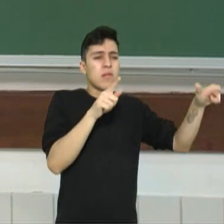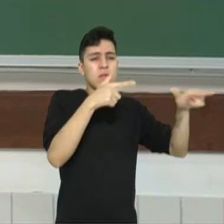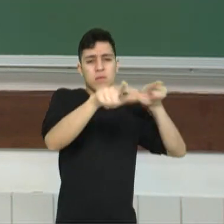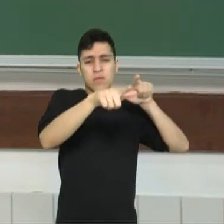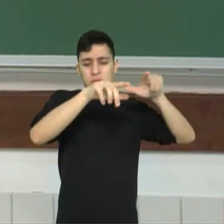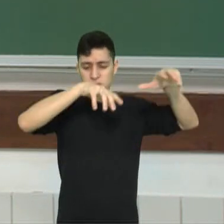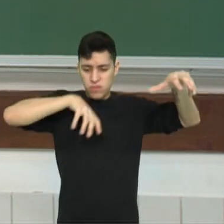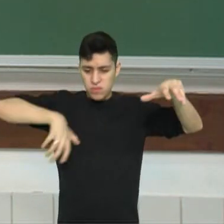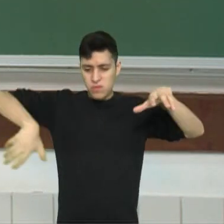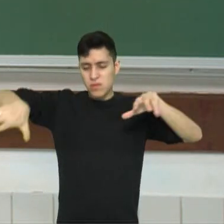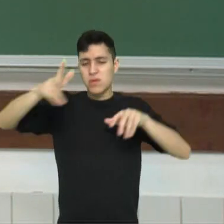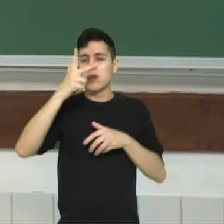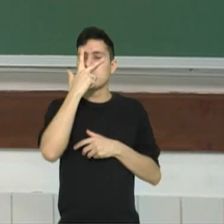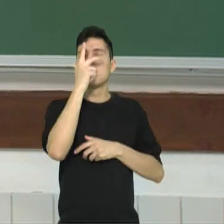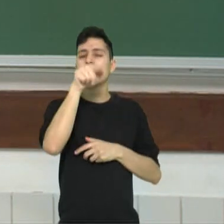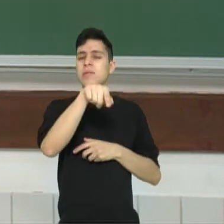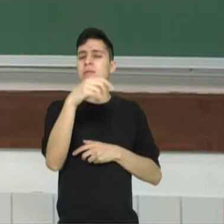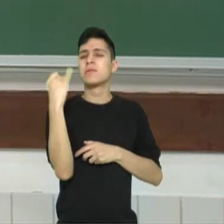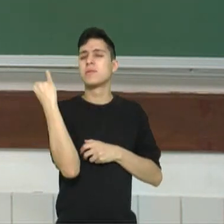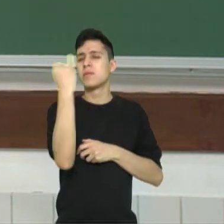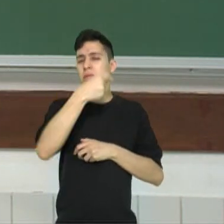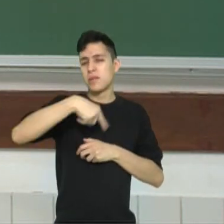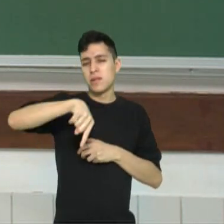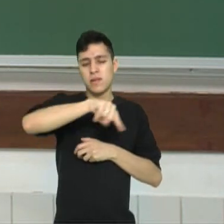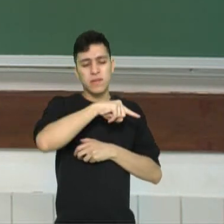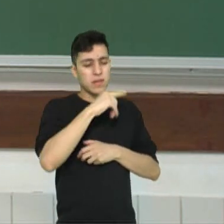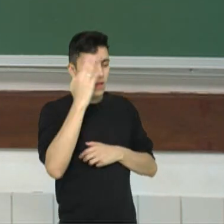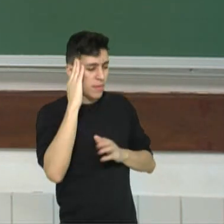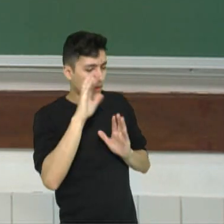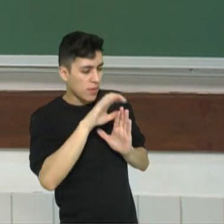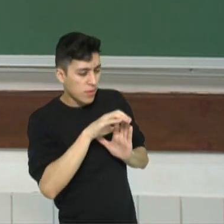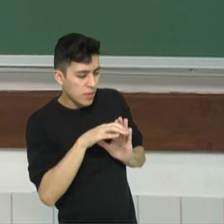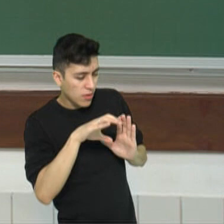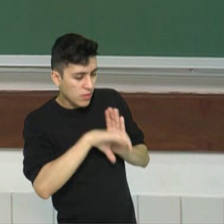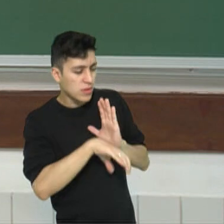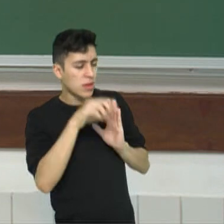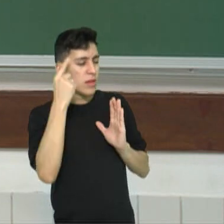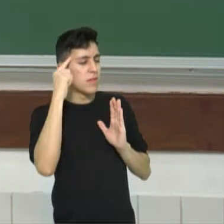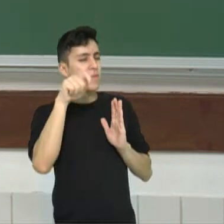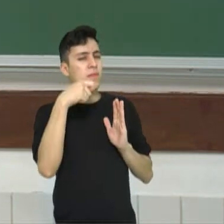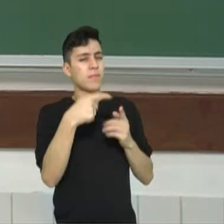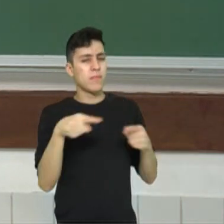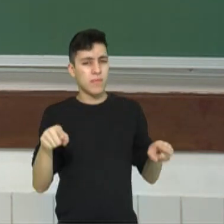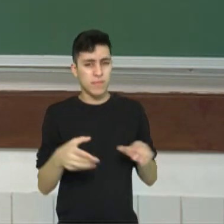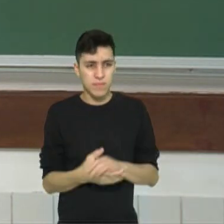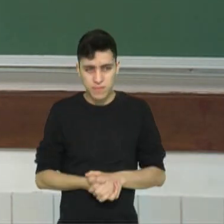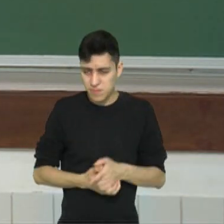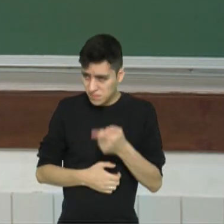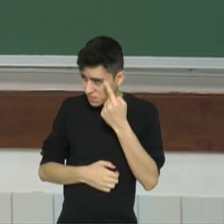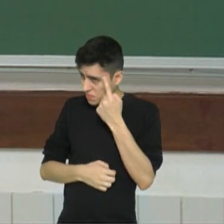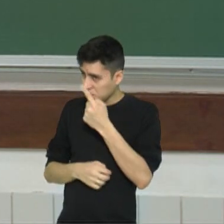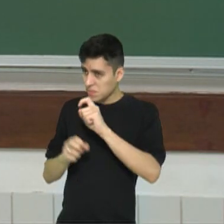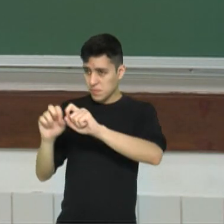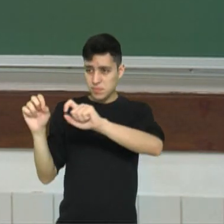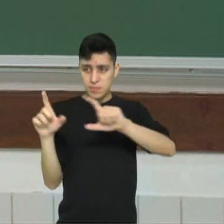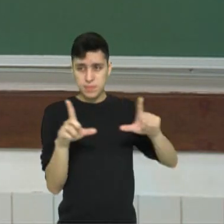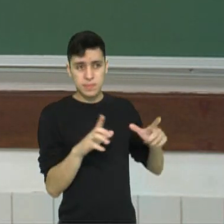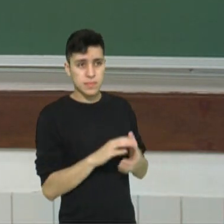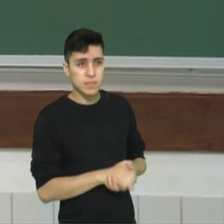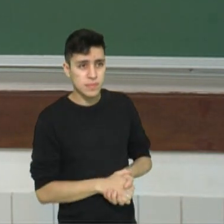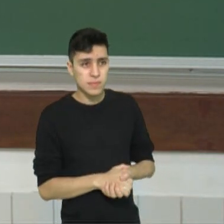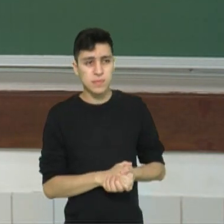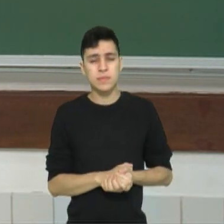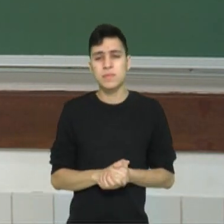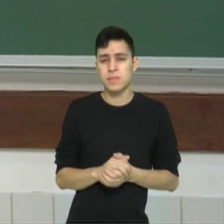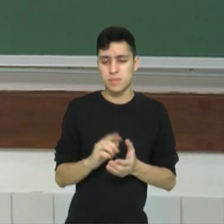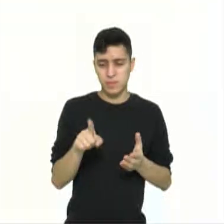localidades. E isso eu acho que é importante para a formação desse conceito musical que temos ali. Me acompanhe então na nossa próxima tela. Temos aqui então